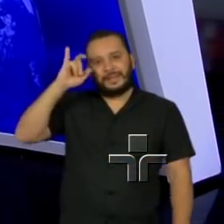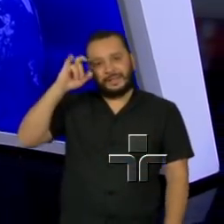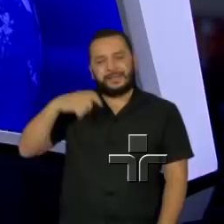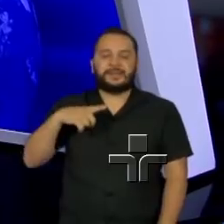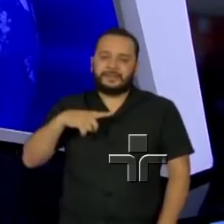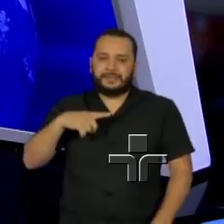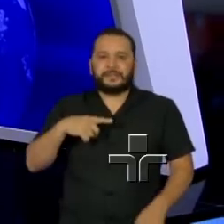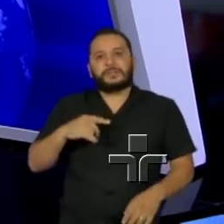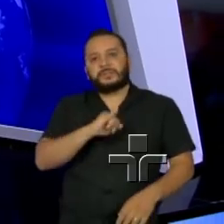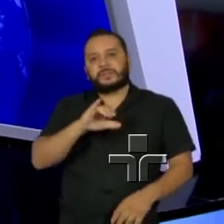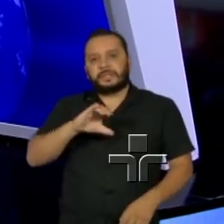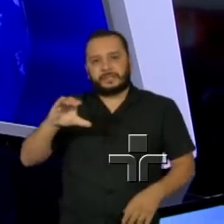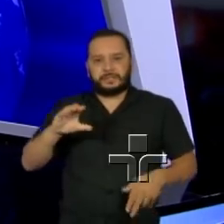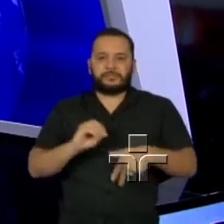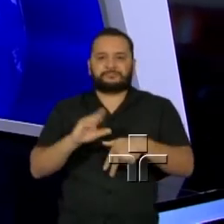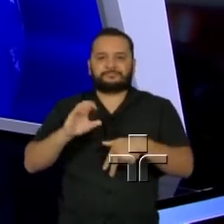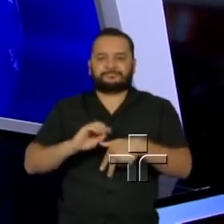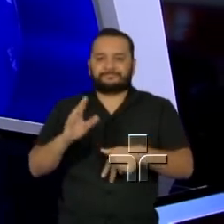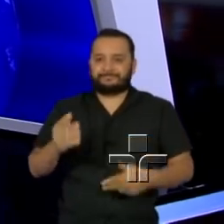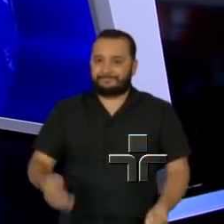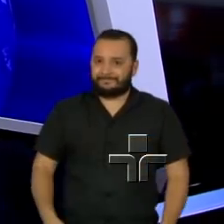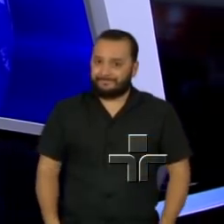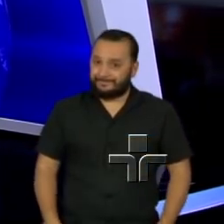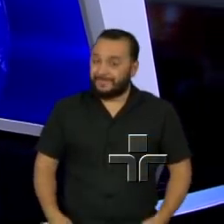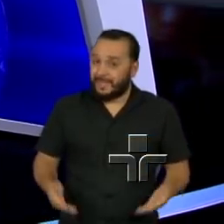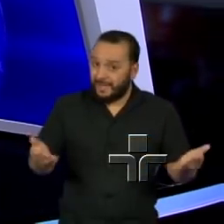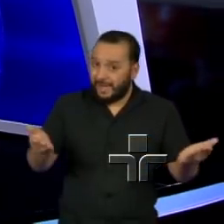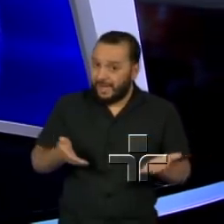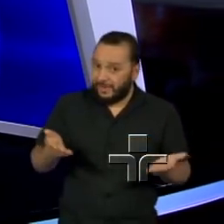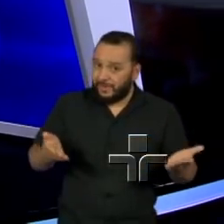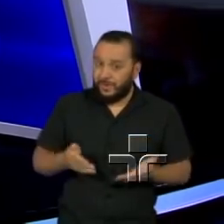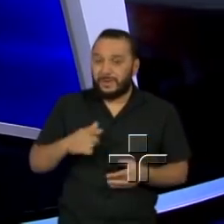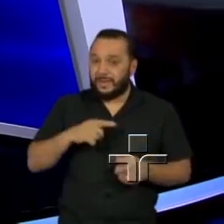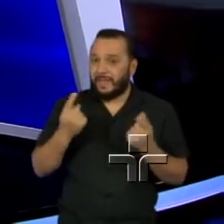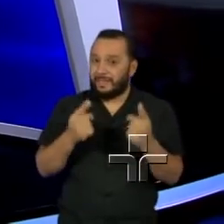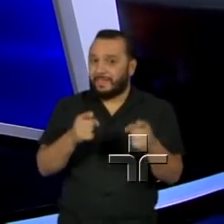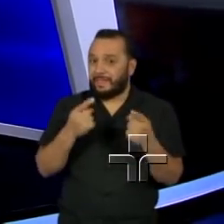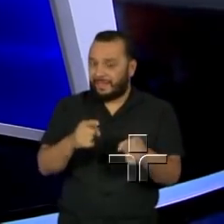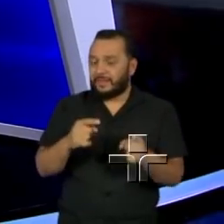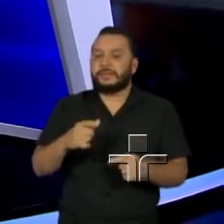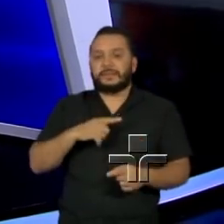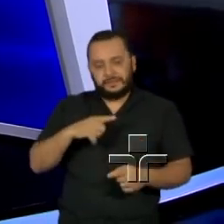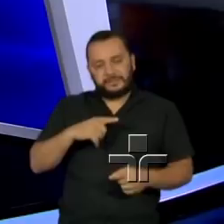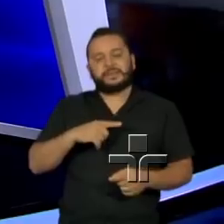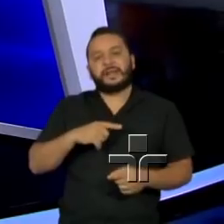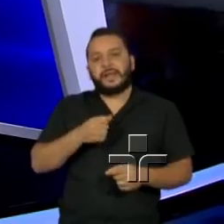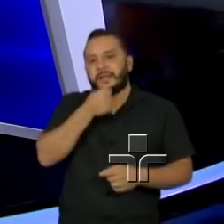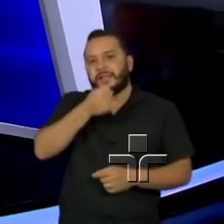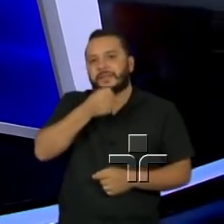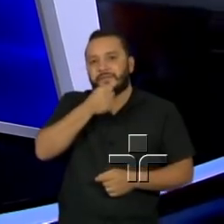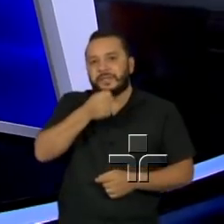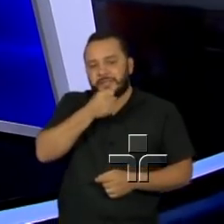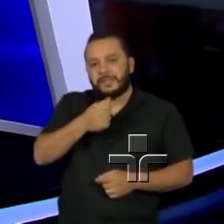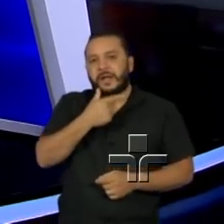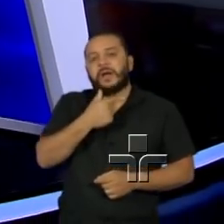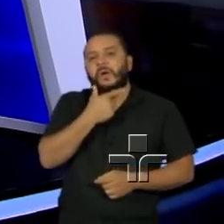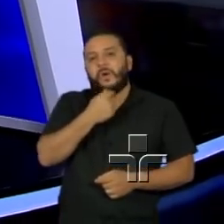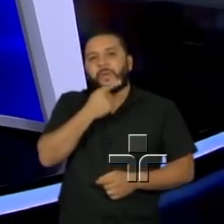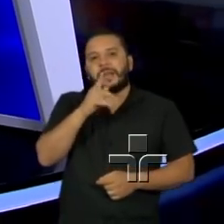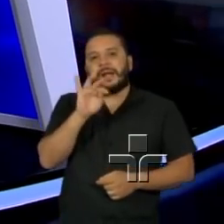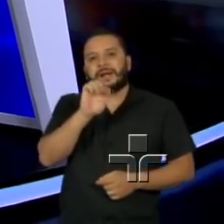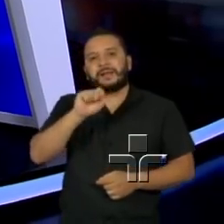Instagram, @jornalismo TV Cultura. Fique agora com o programa Provocações, que hoje reprisa a entrevista com o historiador Leandro